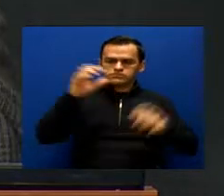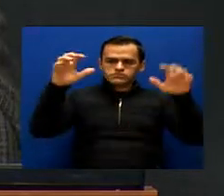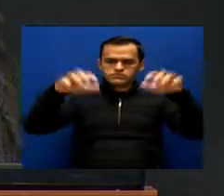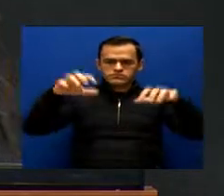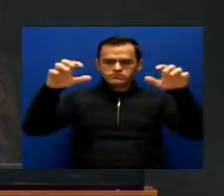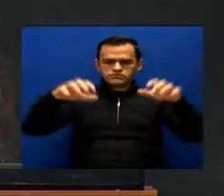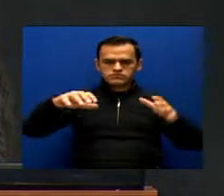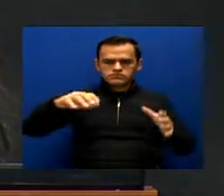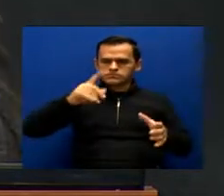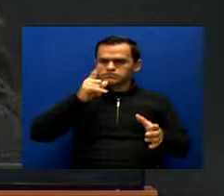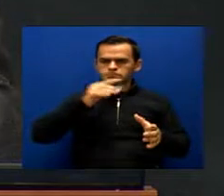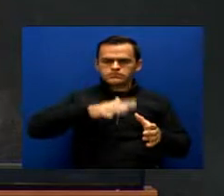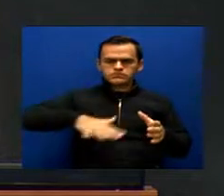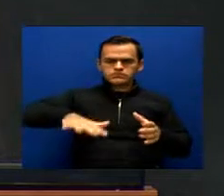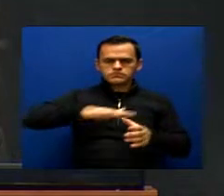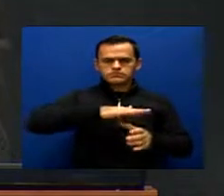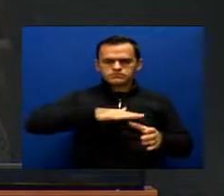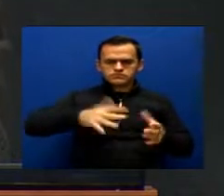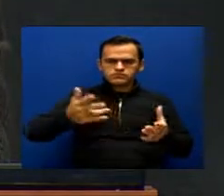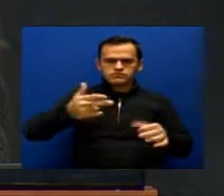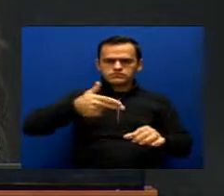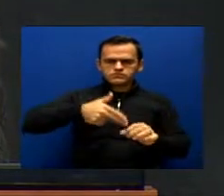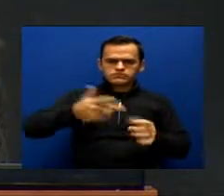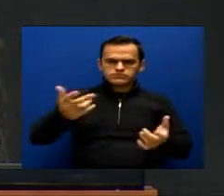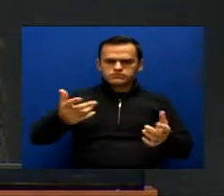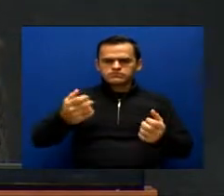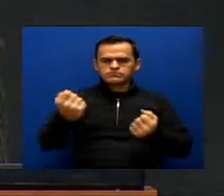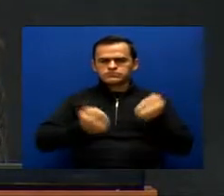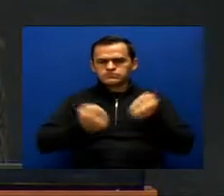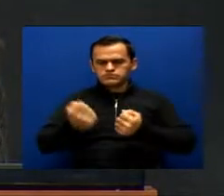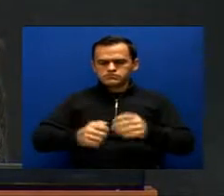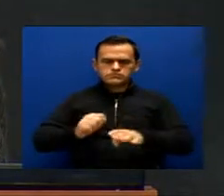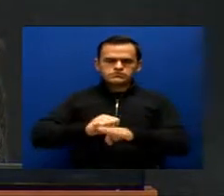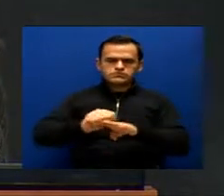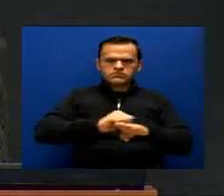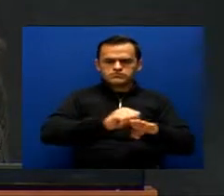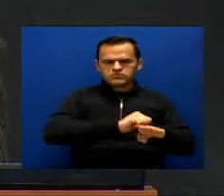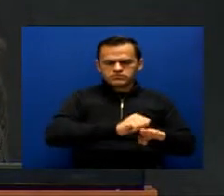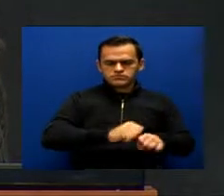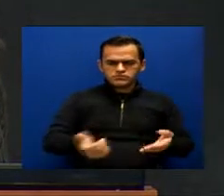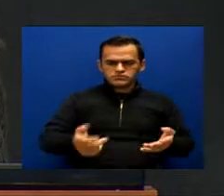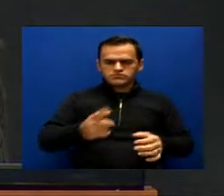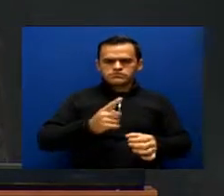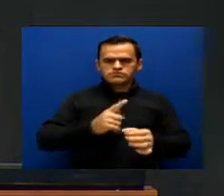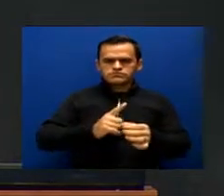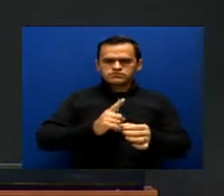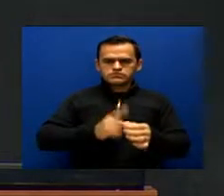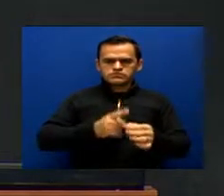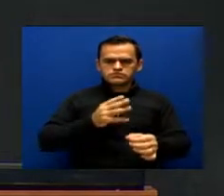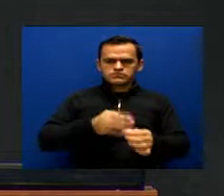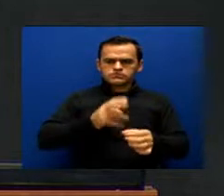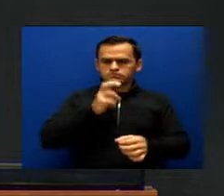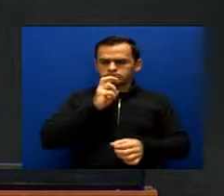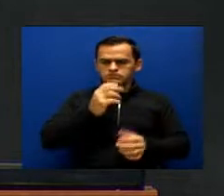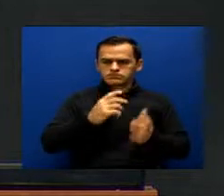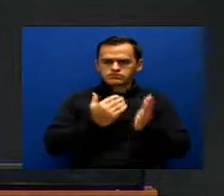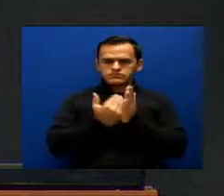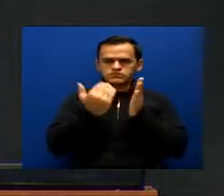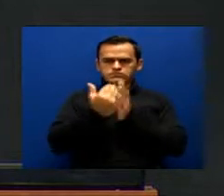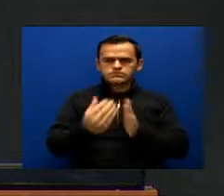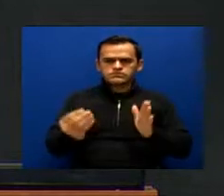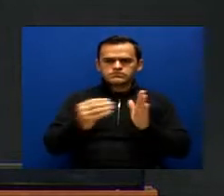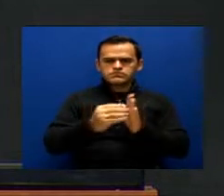captador e reservatório, suporte de combustível e outro estabelecimento que presta serviço de lavagem de veículo no município de Sorocaba e outras providências. Tem uma emenda